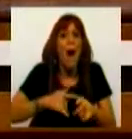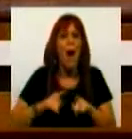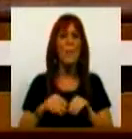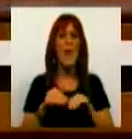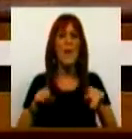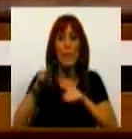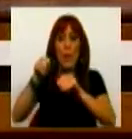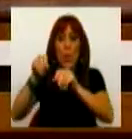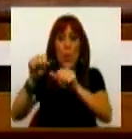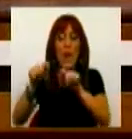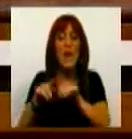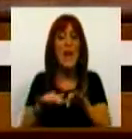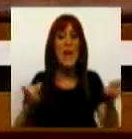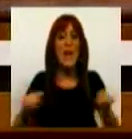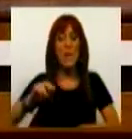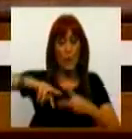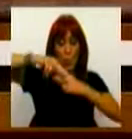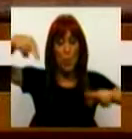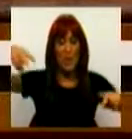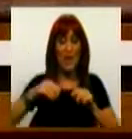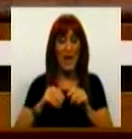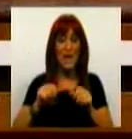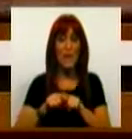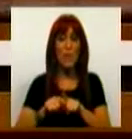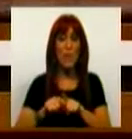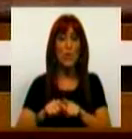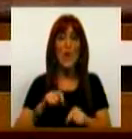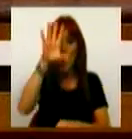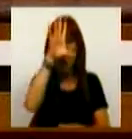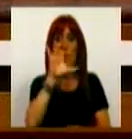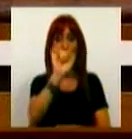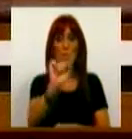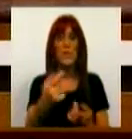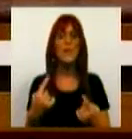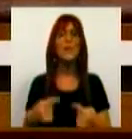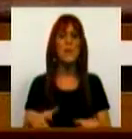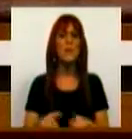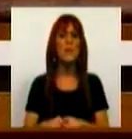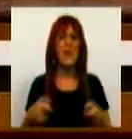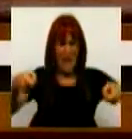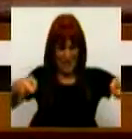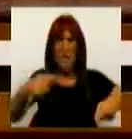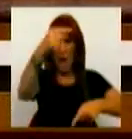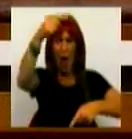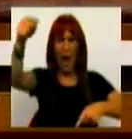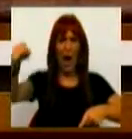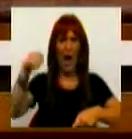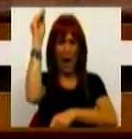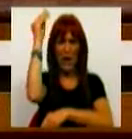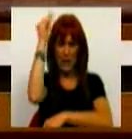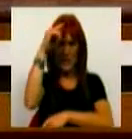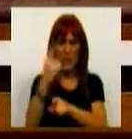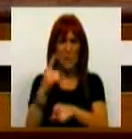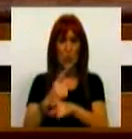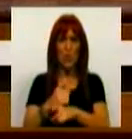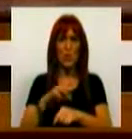nível local, a nível municipal, a nível governamental. Ainda há cesteiros em Gonçalo. O